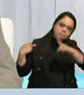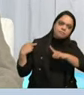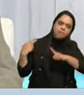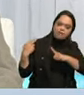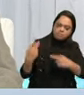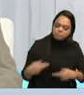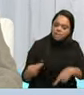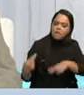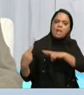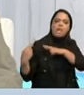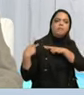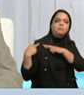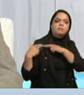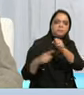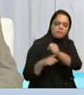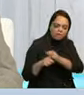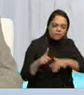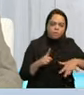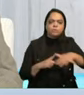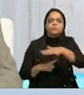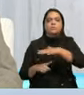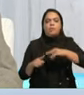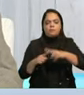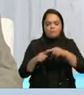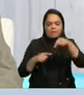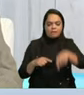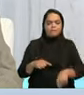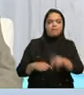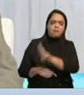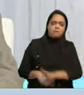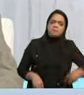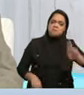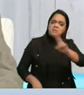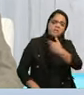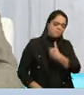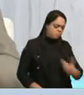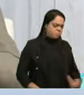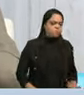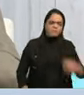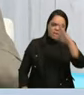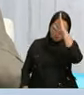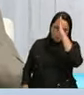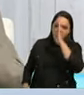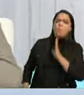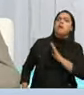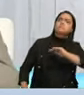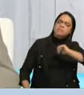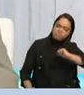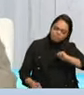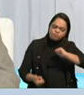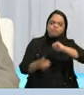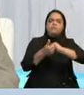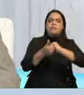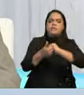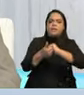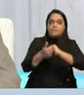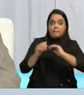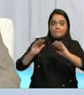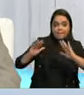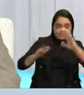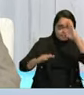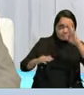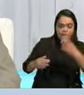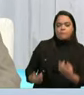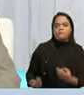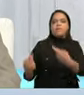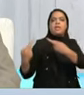social. Lembrando que essa é uma universidade pública, gratuita, sem dúvida de qualidade, mas ela tem uma responsabilidade